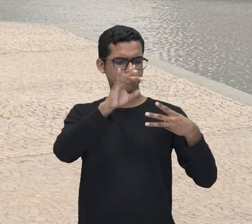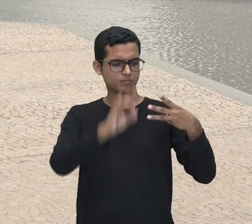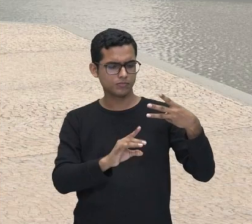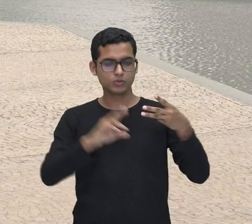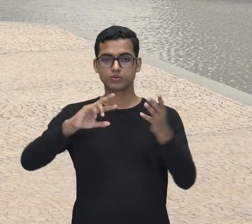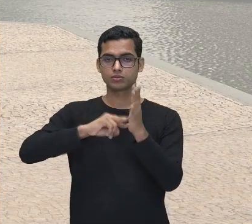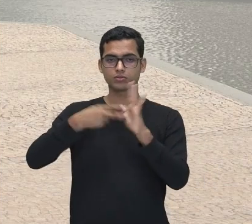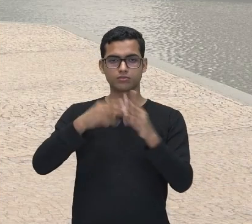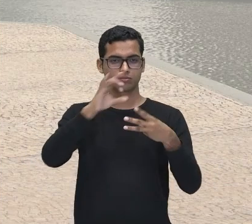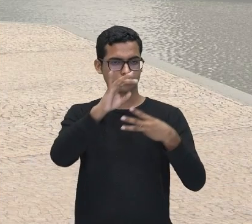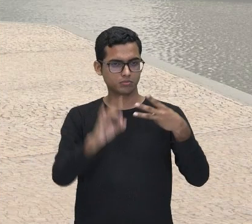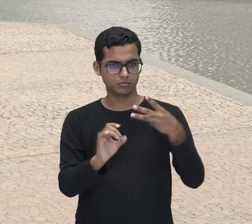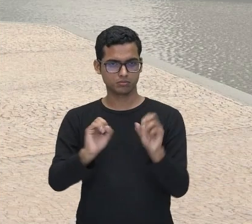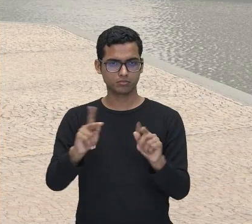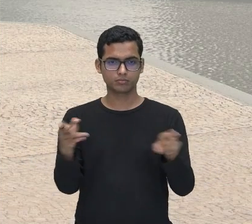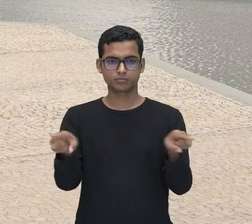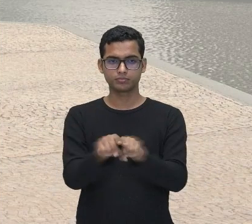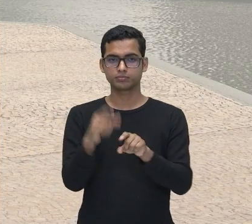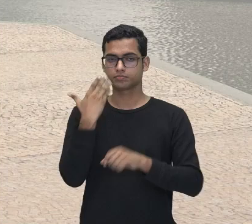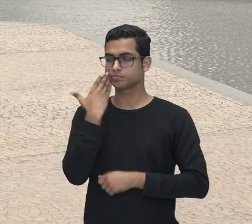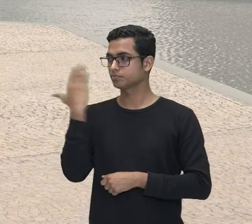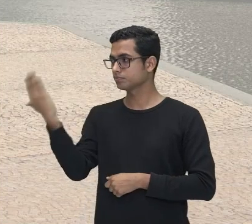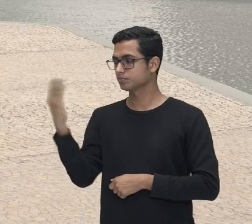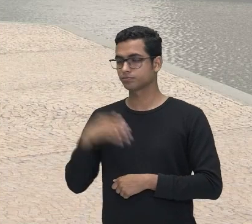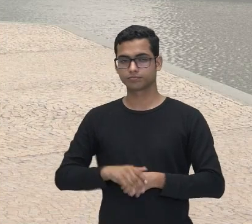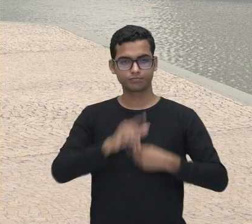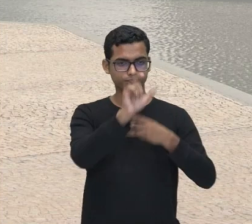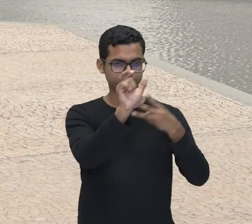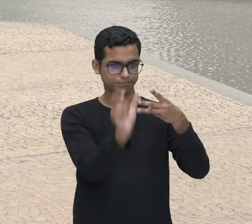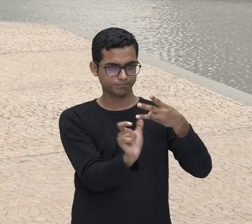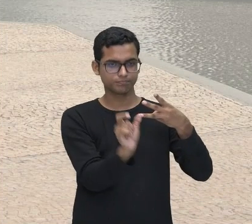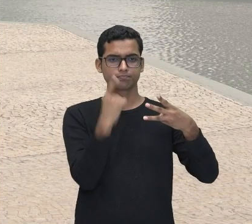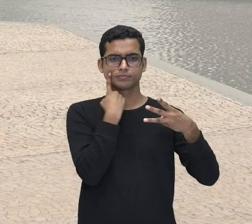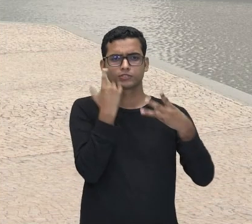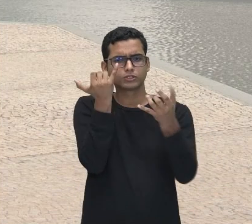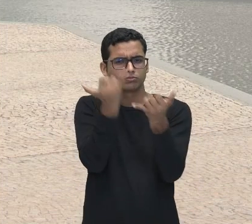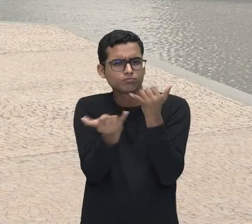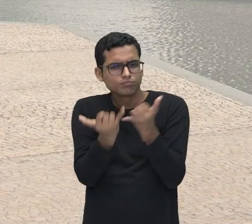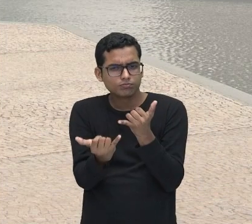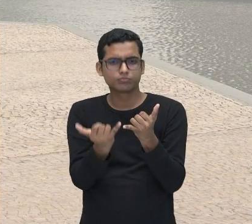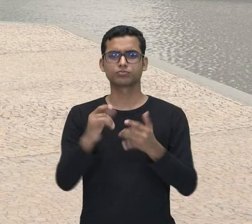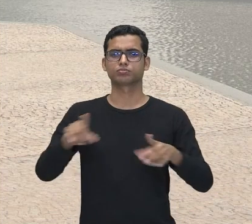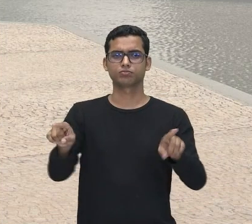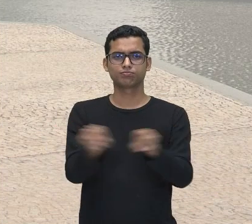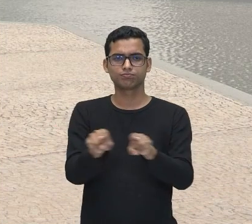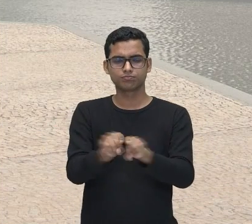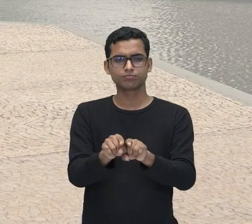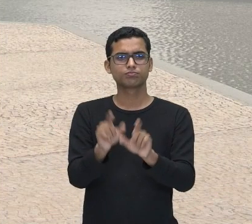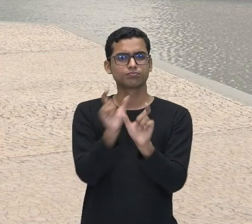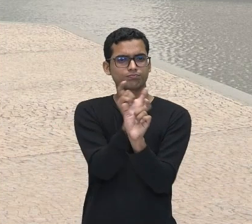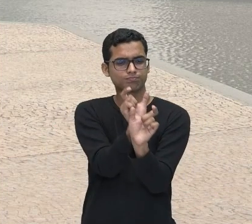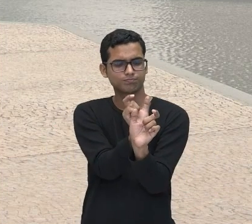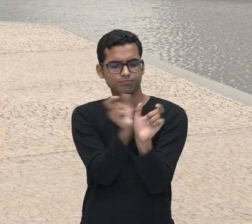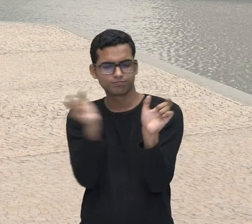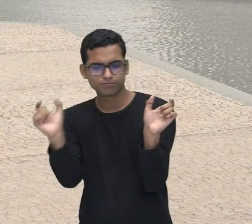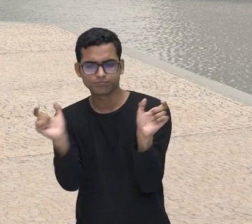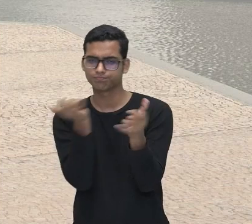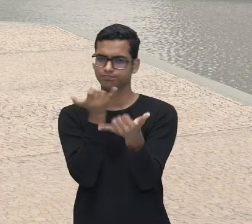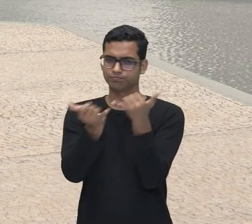de cada um. Vamos lá? Vejam lá, os termos são muitas vezes utilizados como sinônimos,